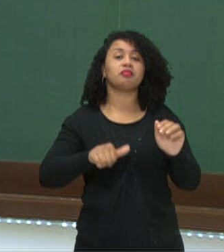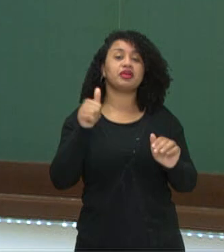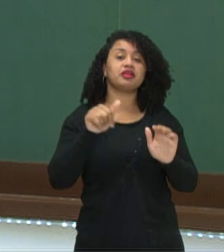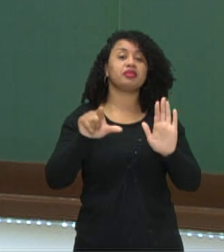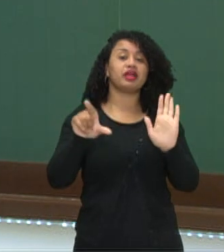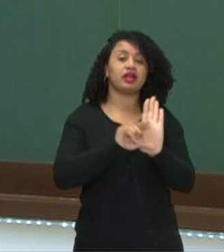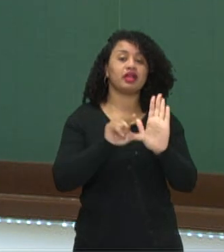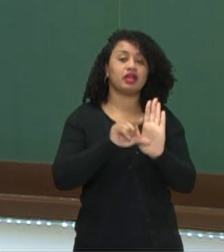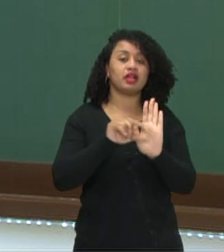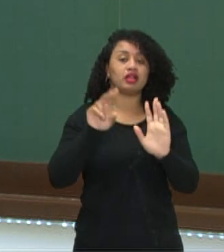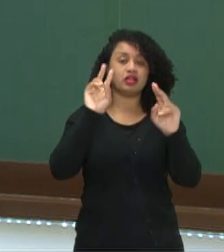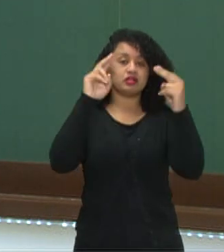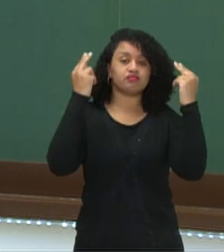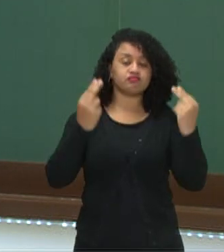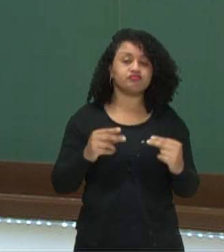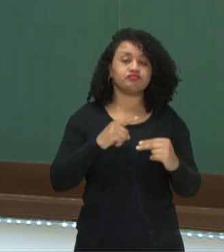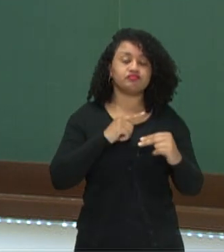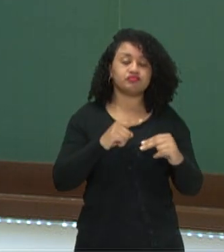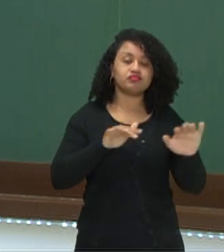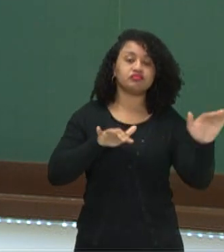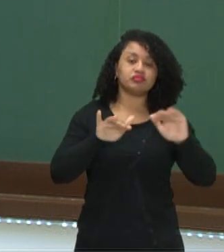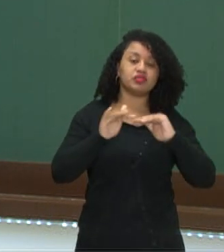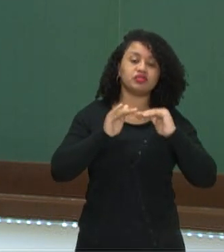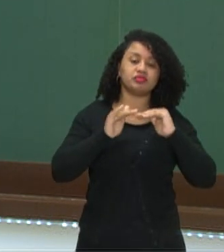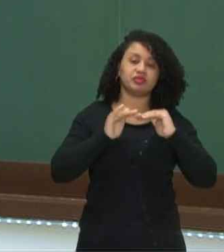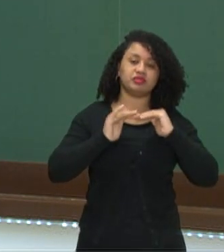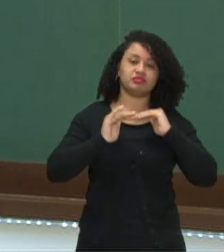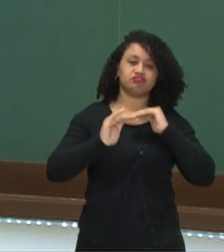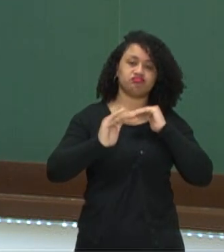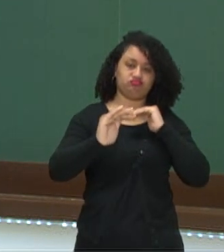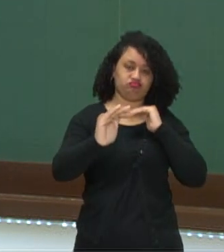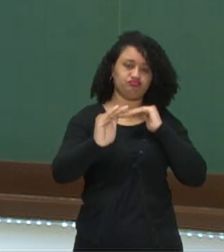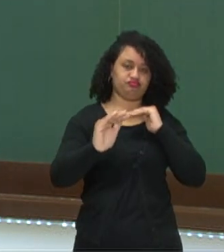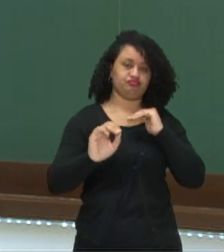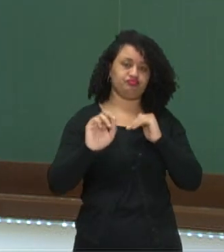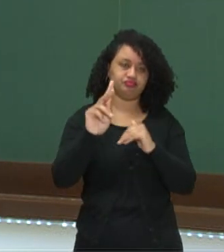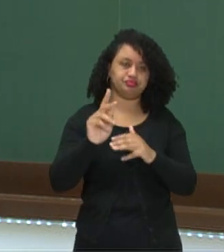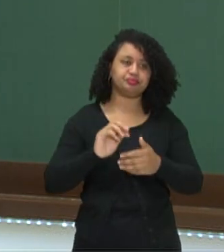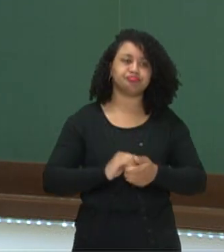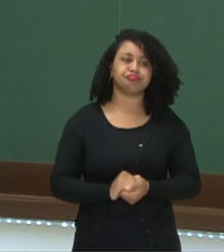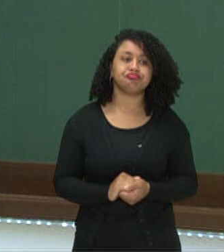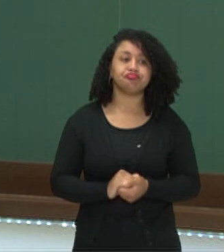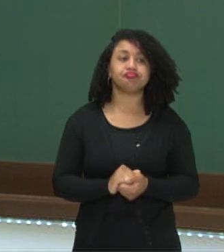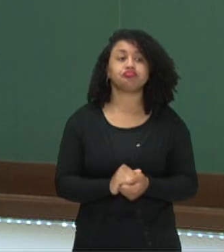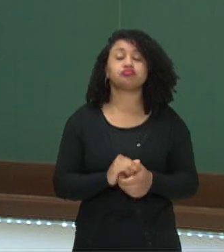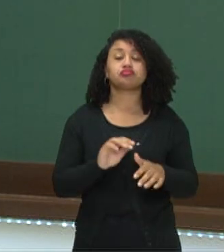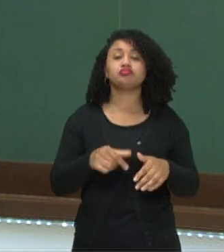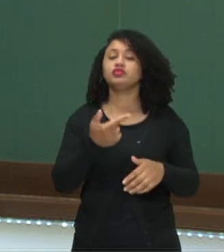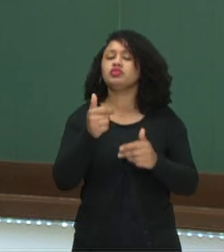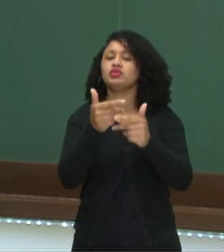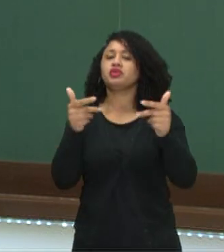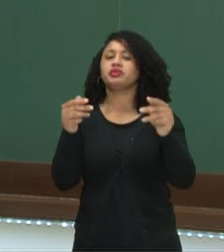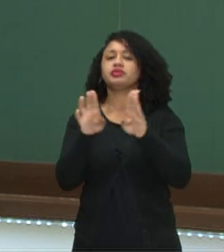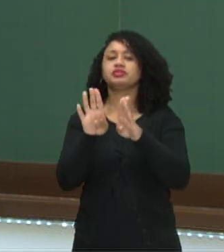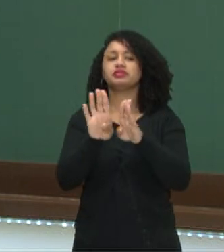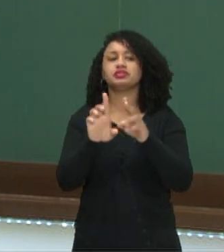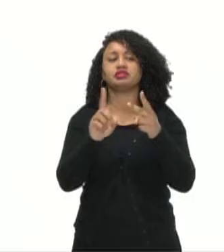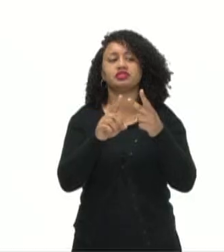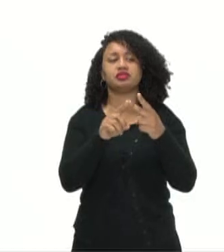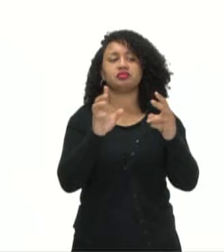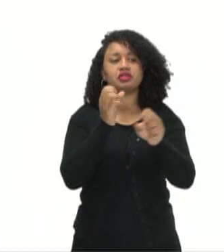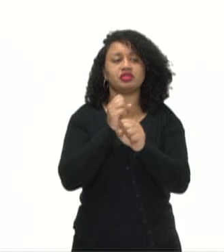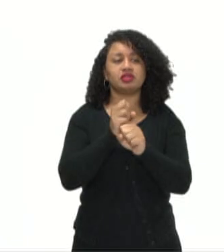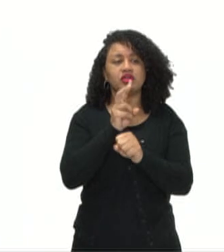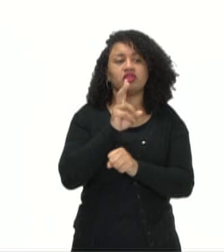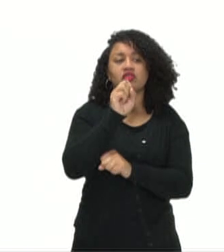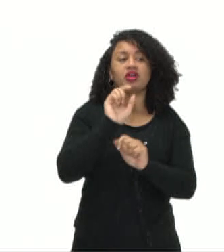gente conversou: movimento retilíneo e uniforme, beleza? Bem, outra coisa, a somatória das forças que atuam